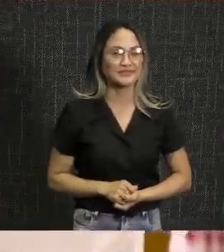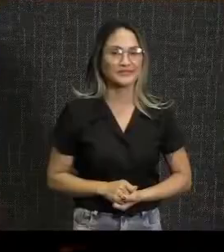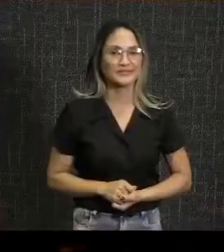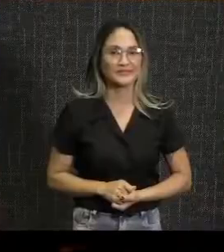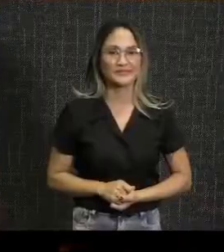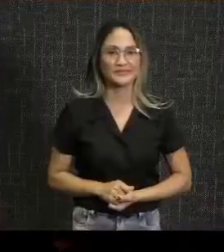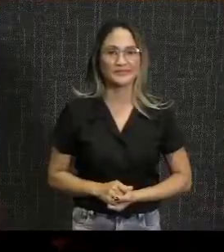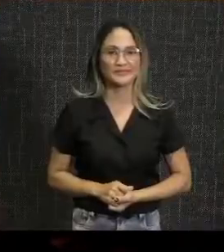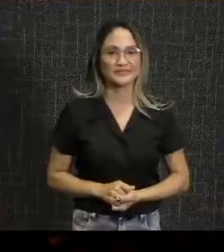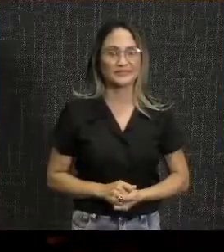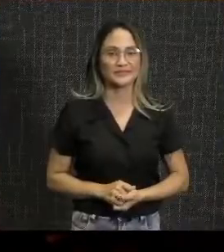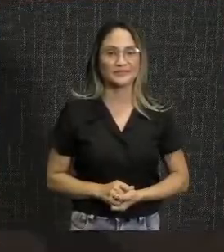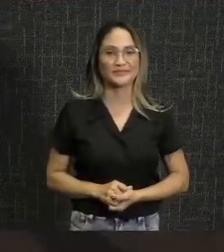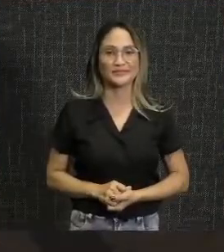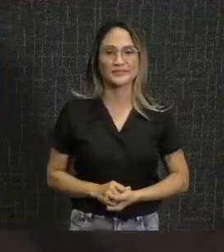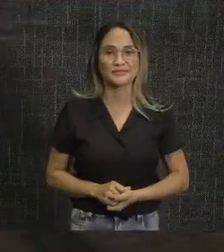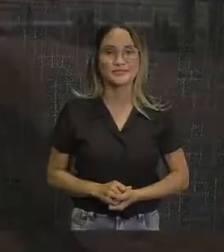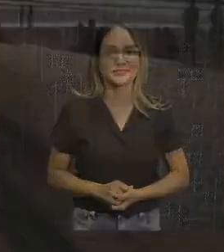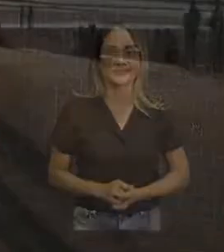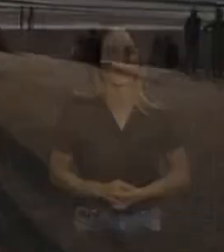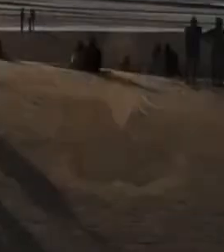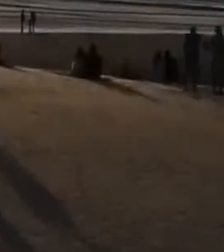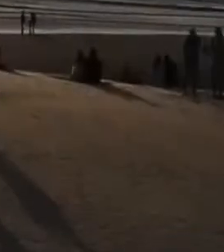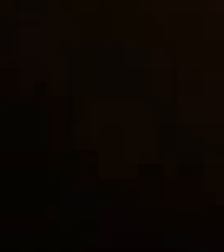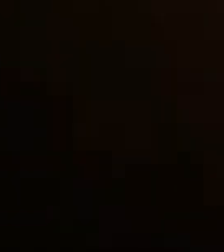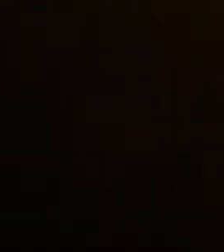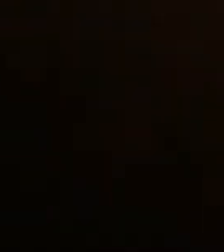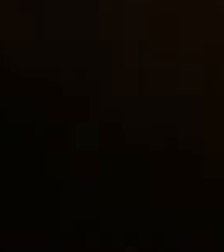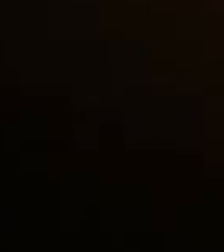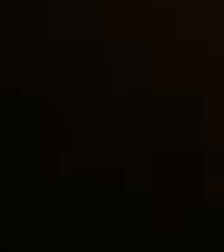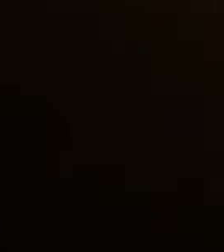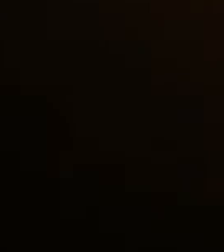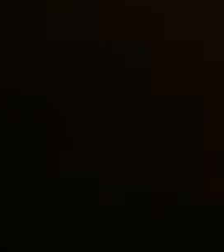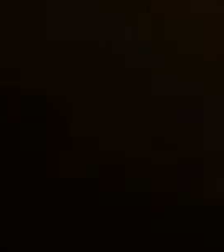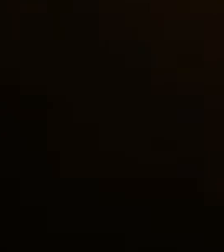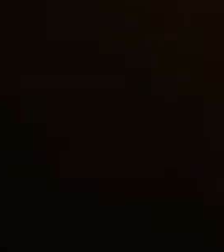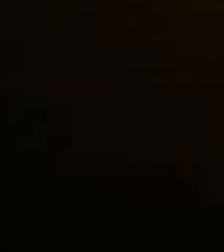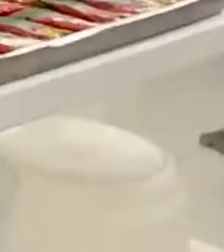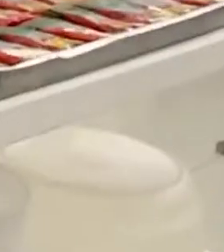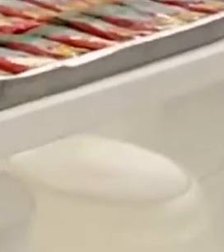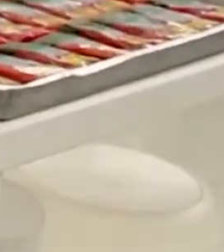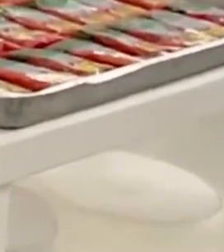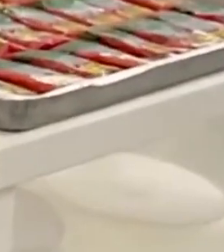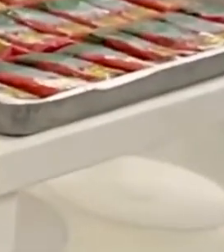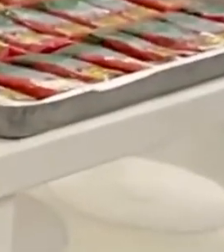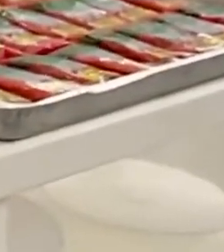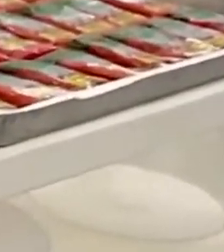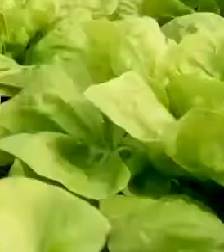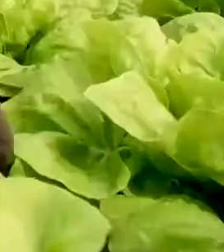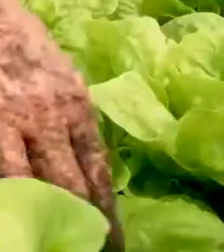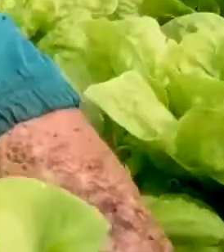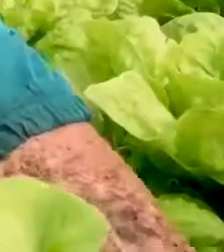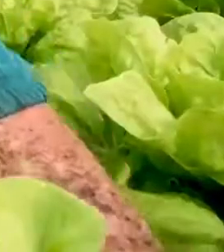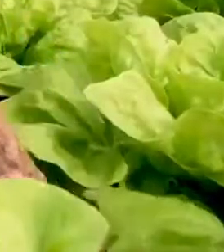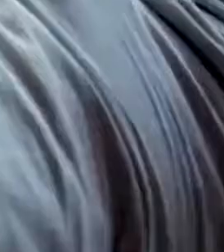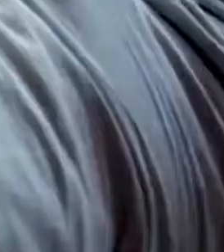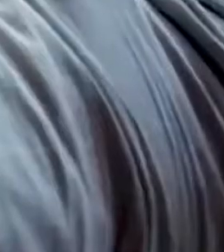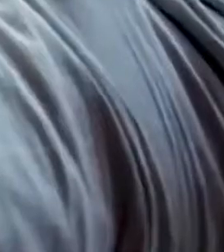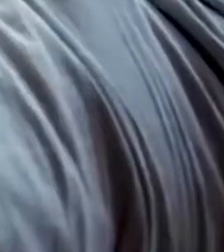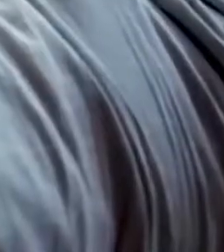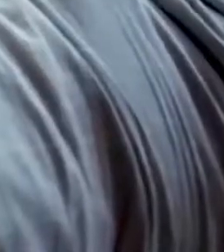poesia. Luz, vento e energia. Sabe quem movimenta o